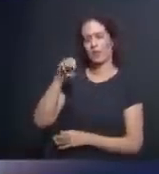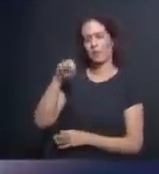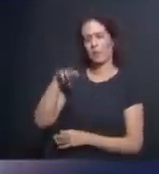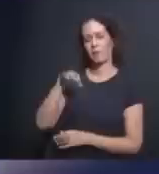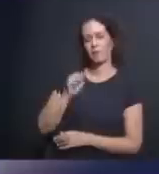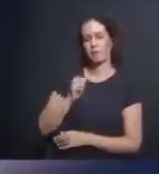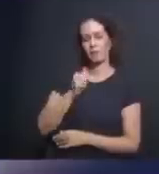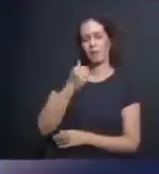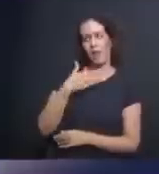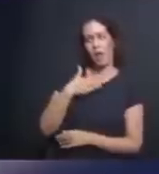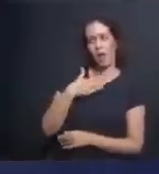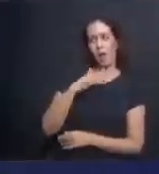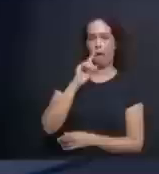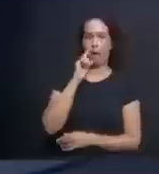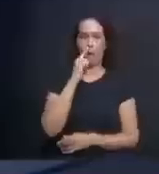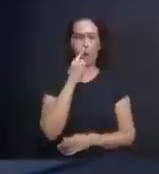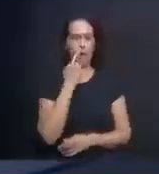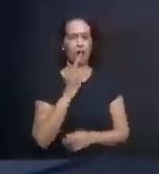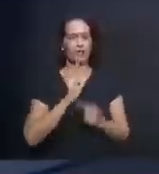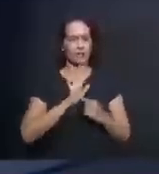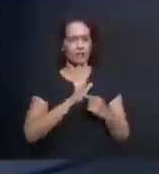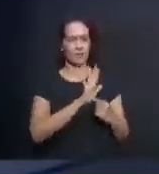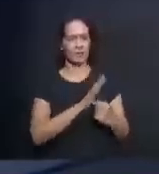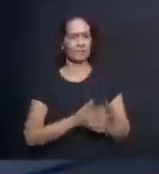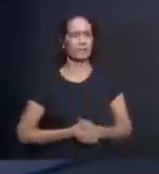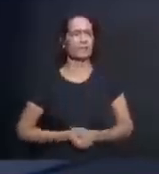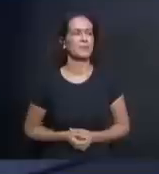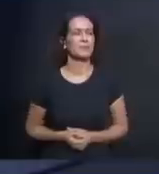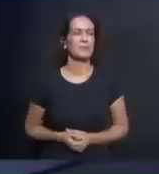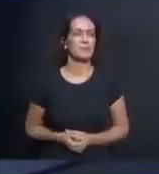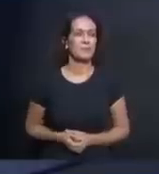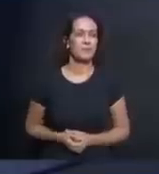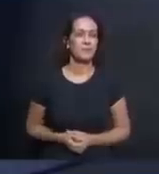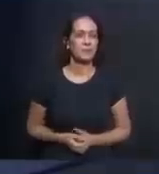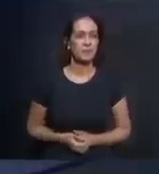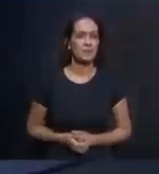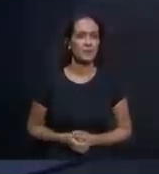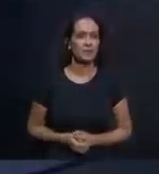aberta, cutucando o nariz, por gentileza.